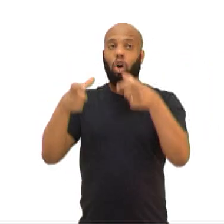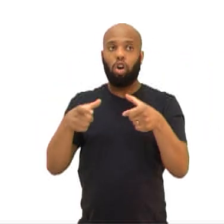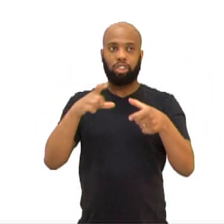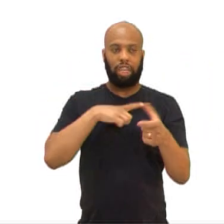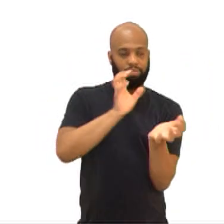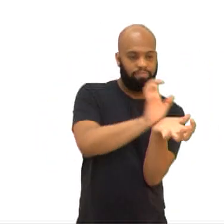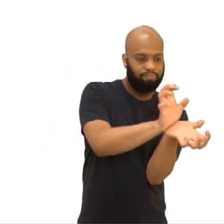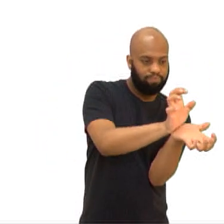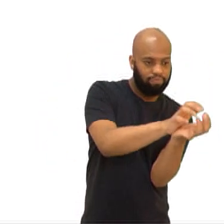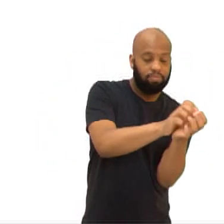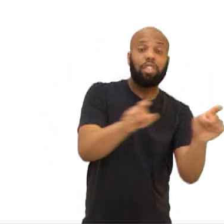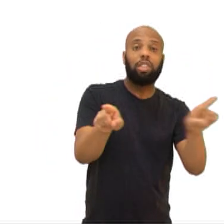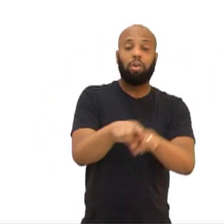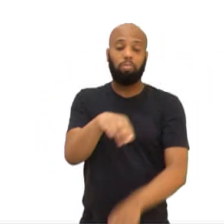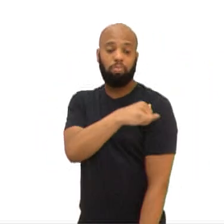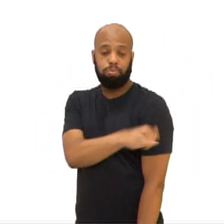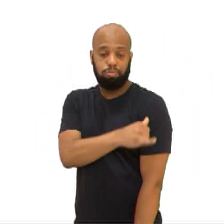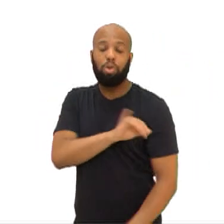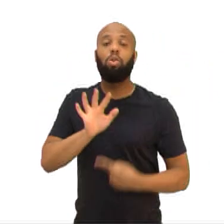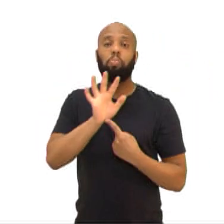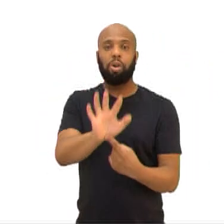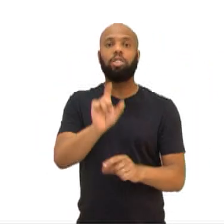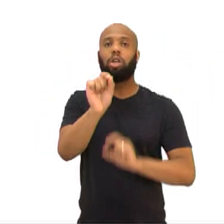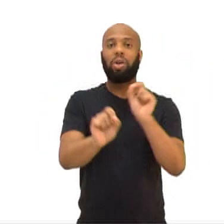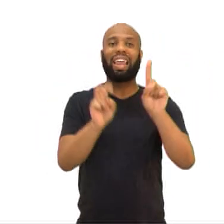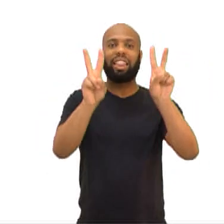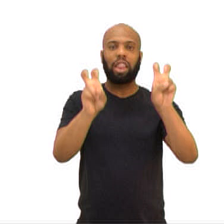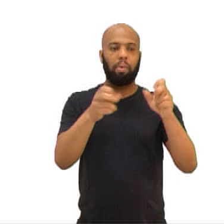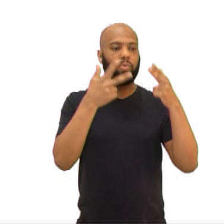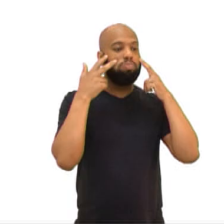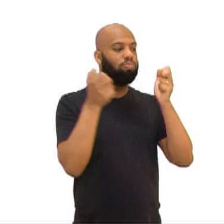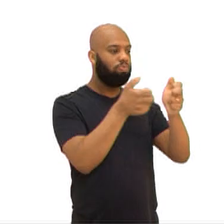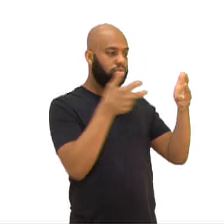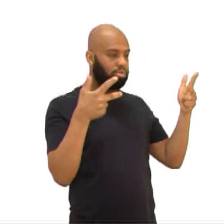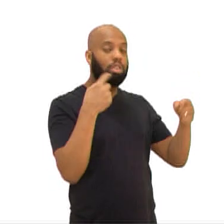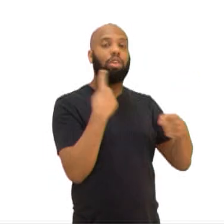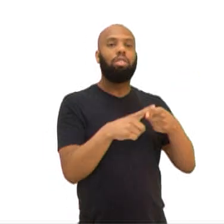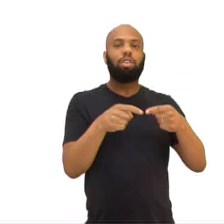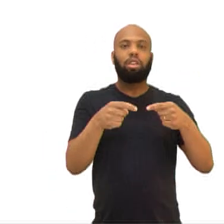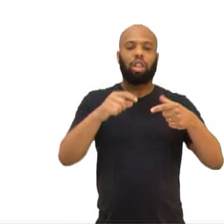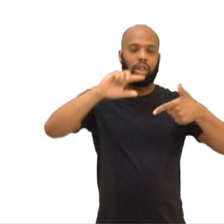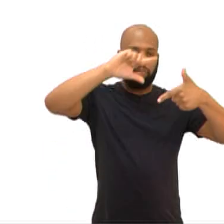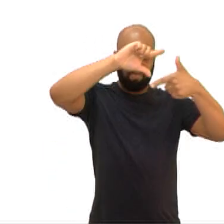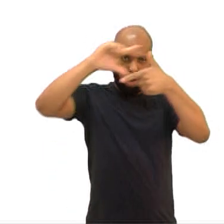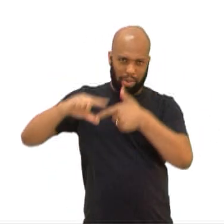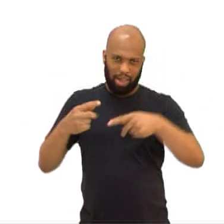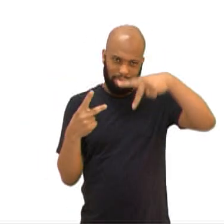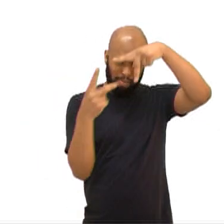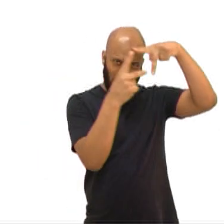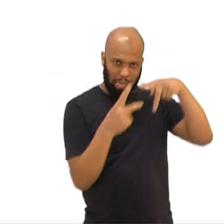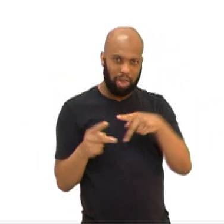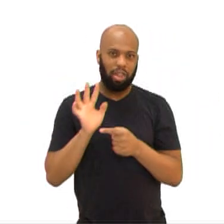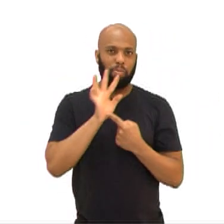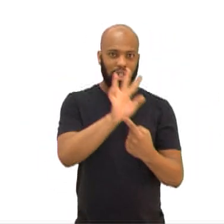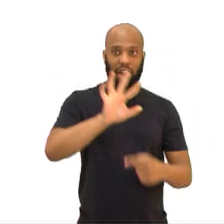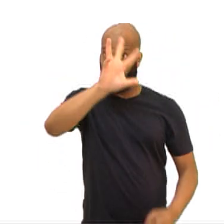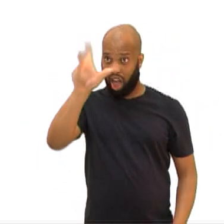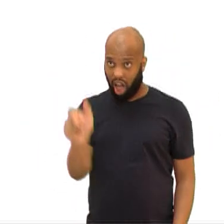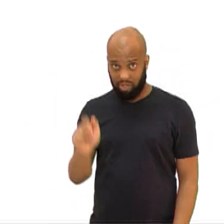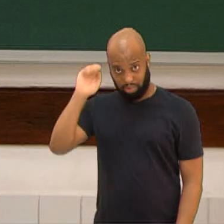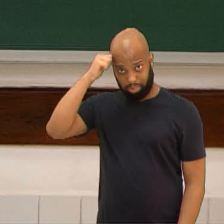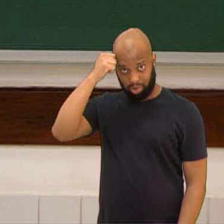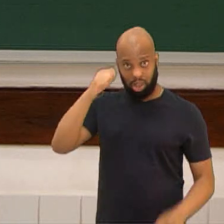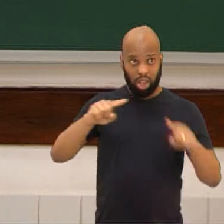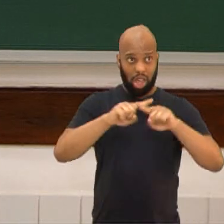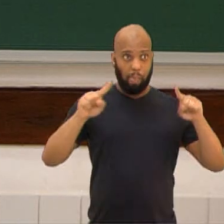Rio, explorando a temática indígena. Assim como o cubismo ele explorava a arte africana, os modernistas eles vão pegar